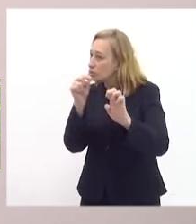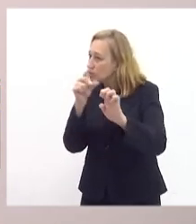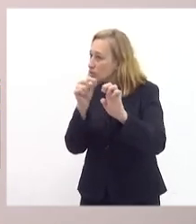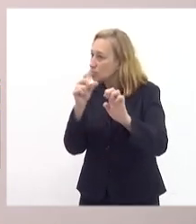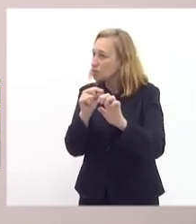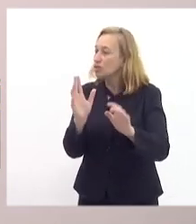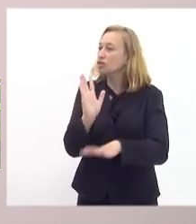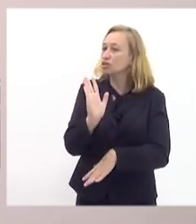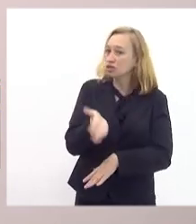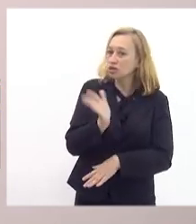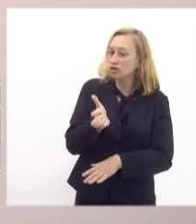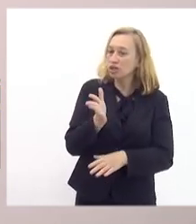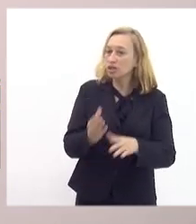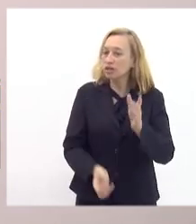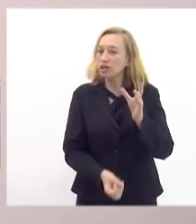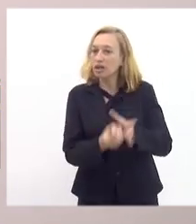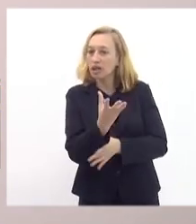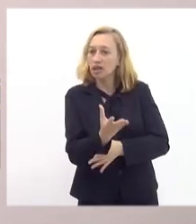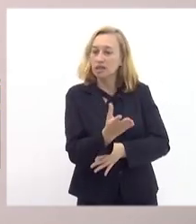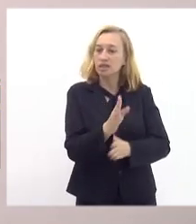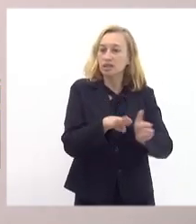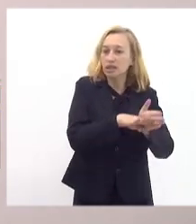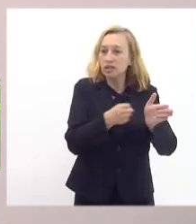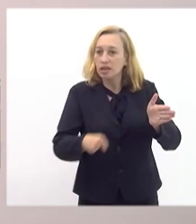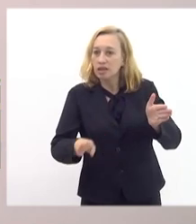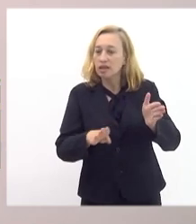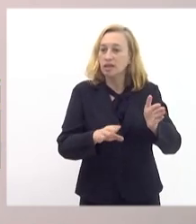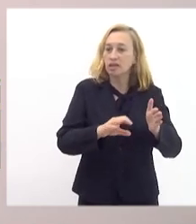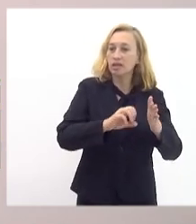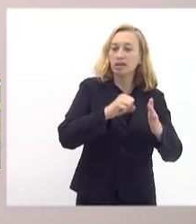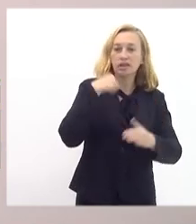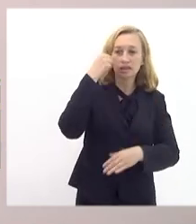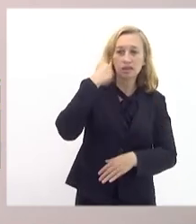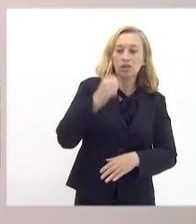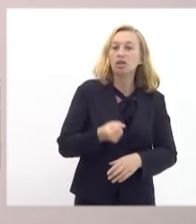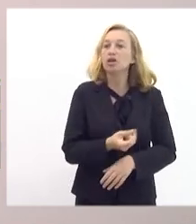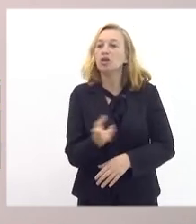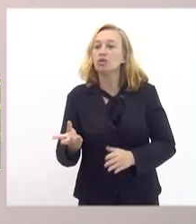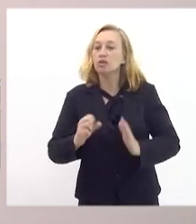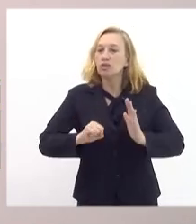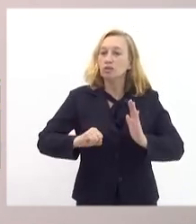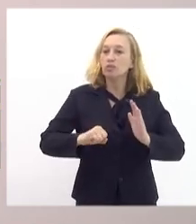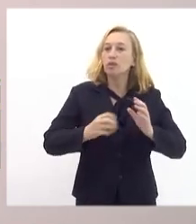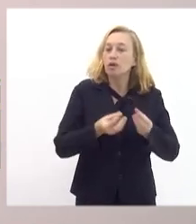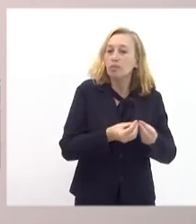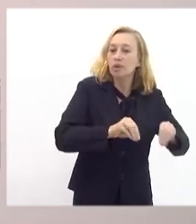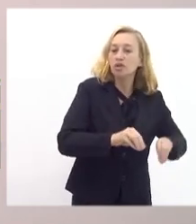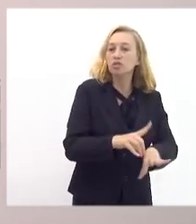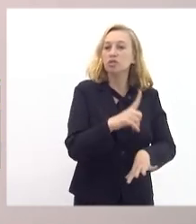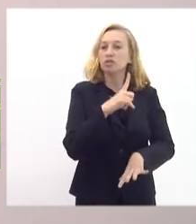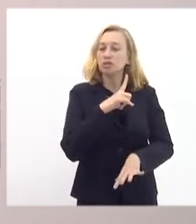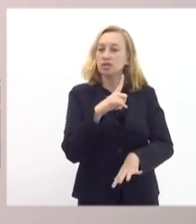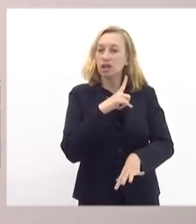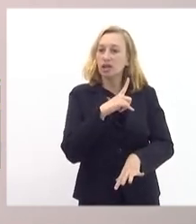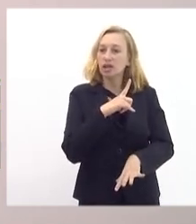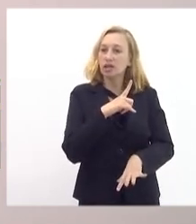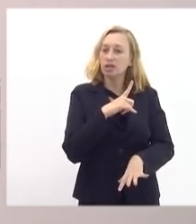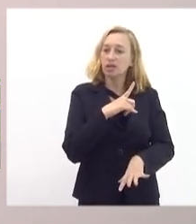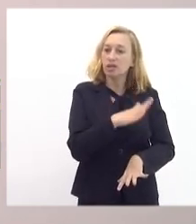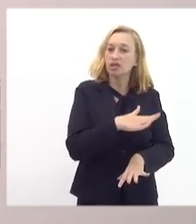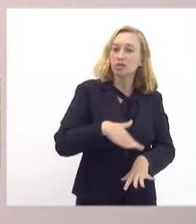que já estão instalados dentro da Baía de Sepetiba o quanto eles causam de prejuízo na